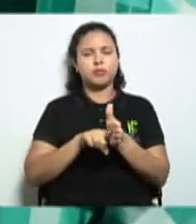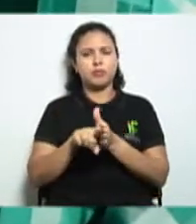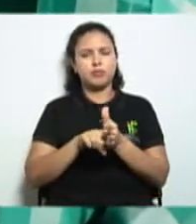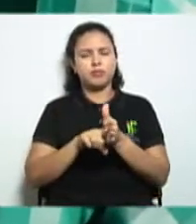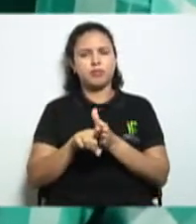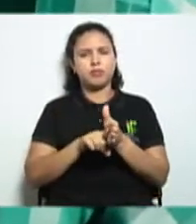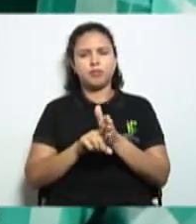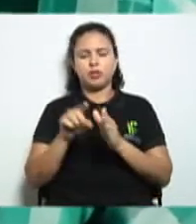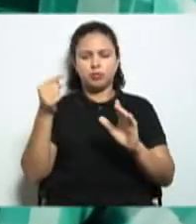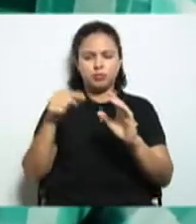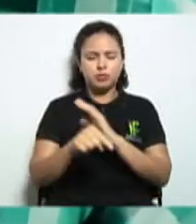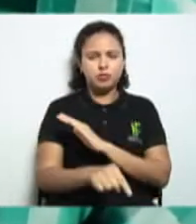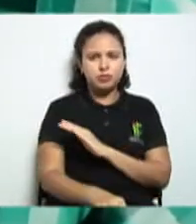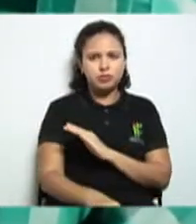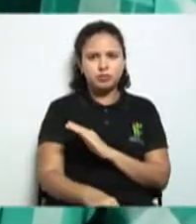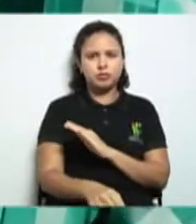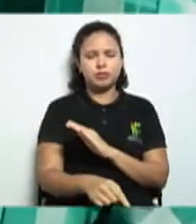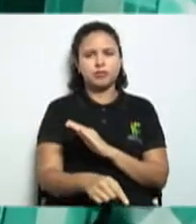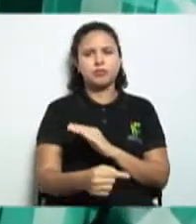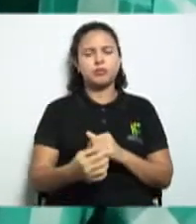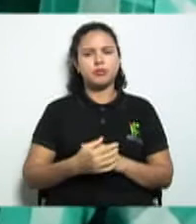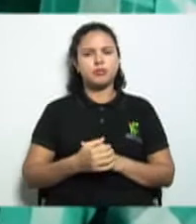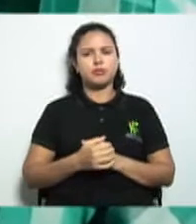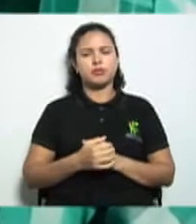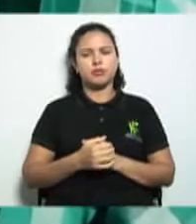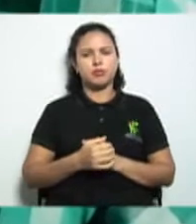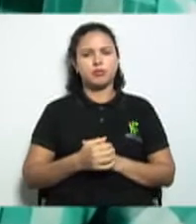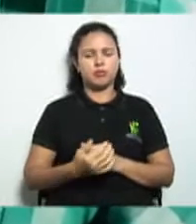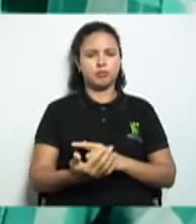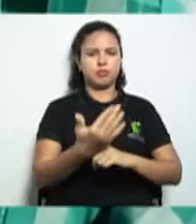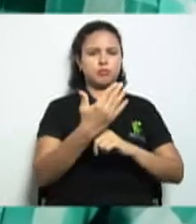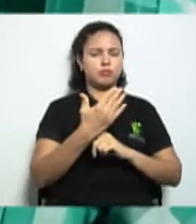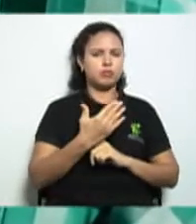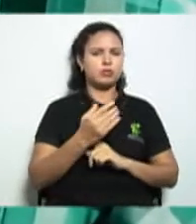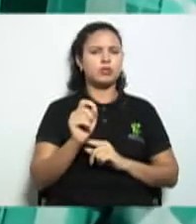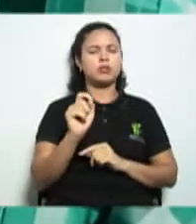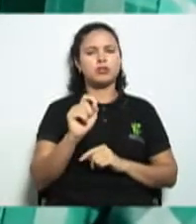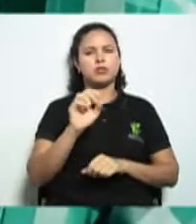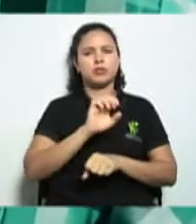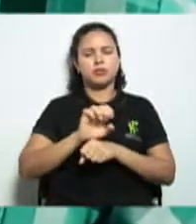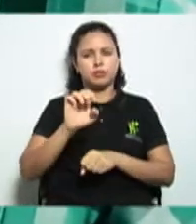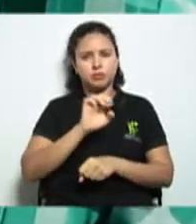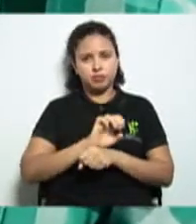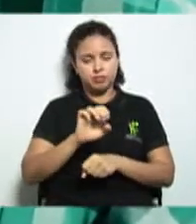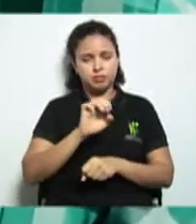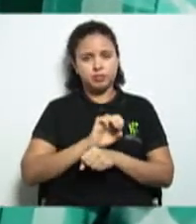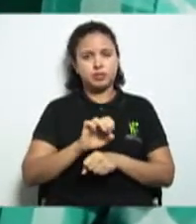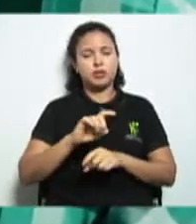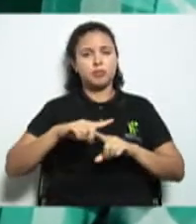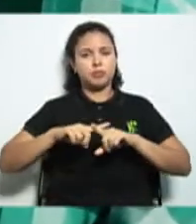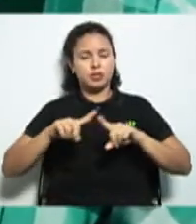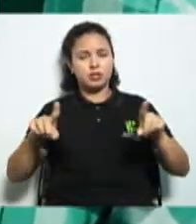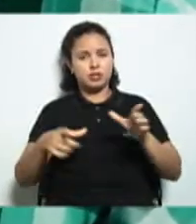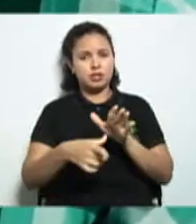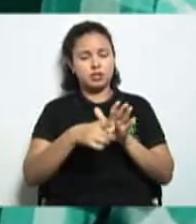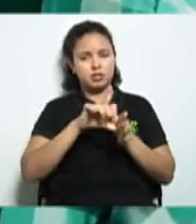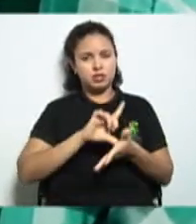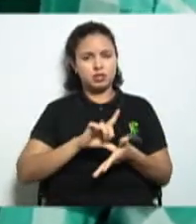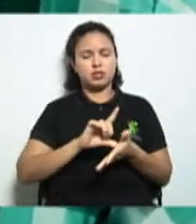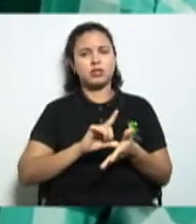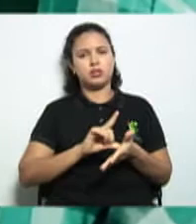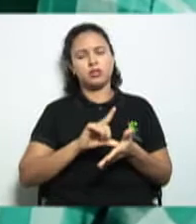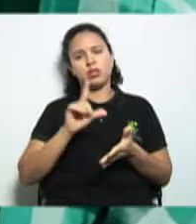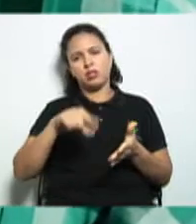bem aprofundada e por isso que eu considero que ela foi validada como estágio. Mas antes de ser validada, ela passou